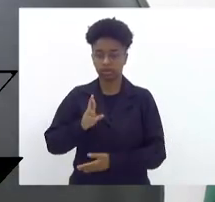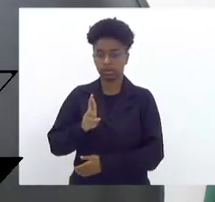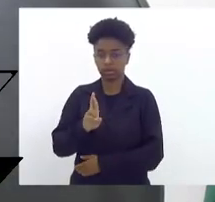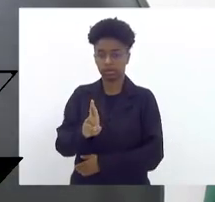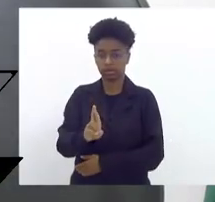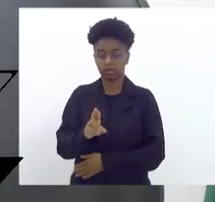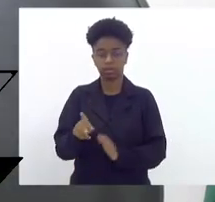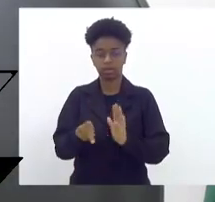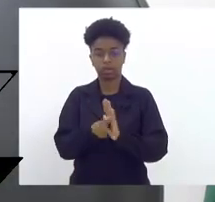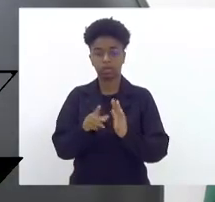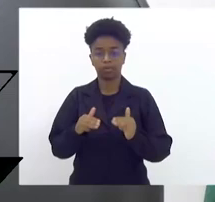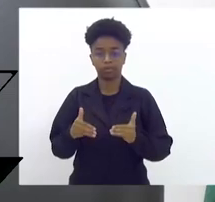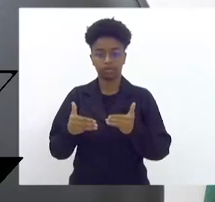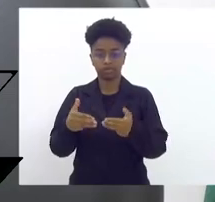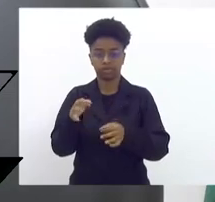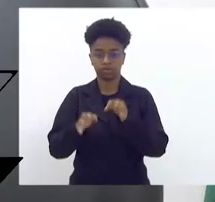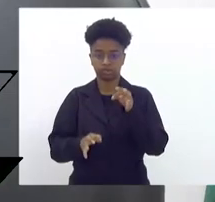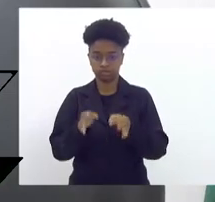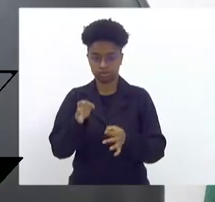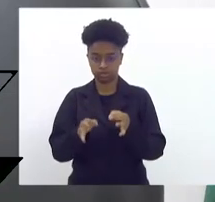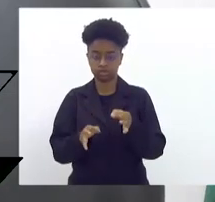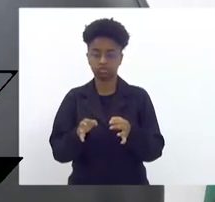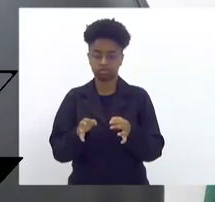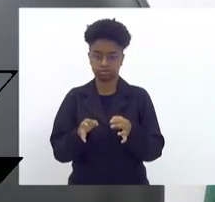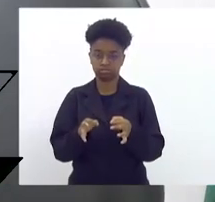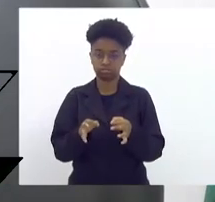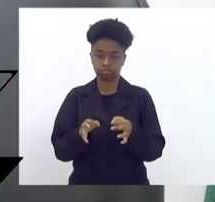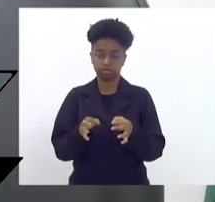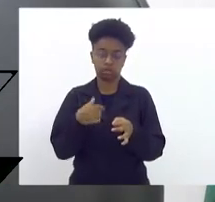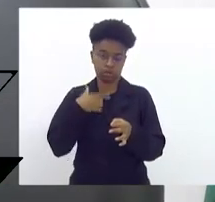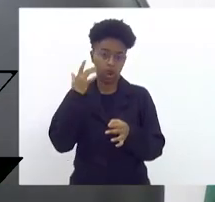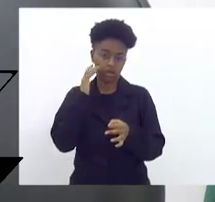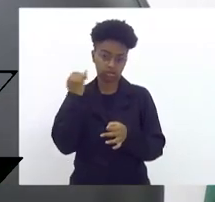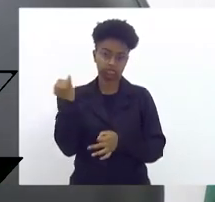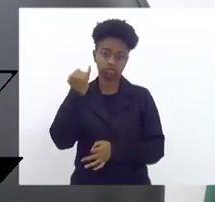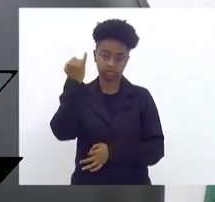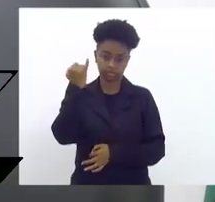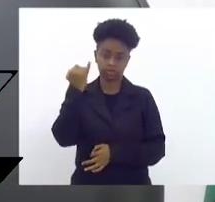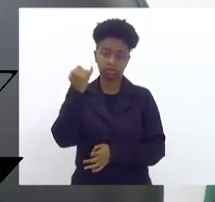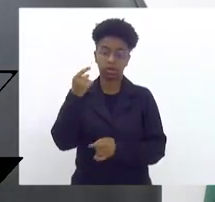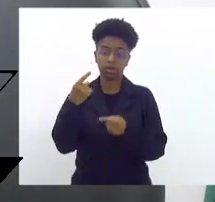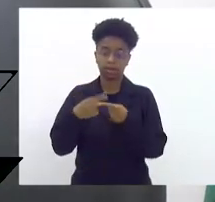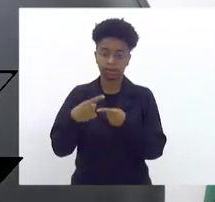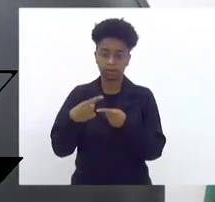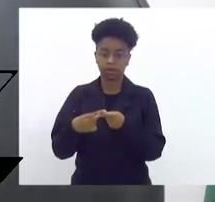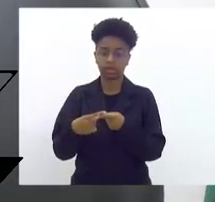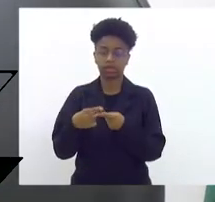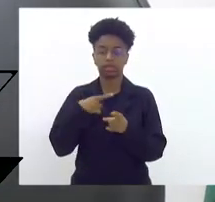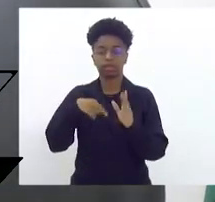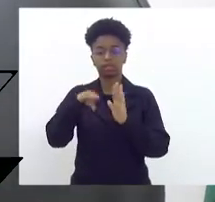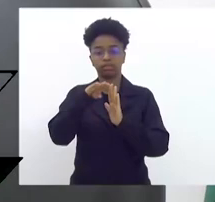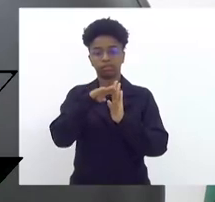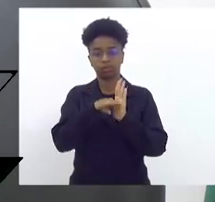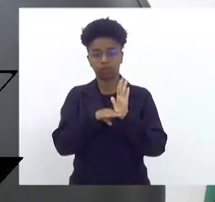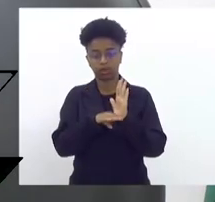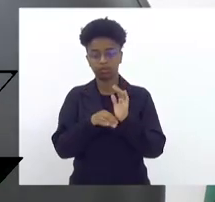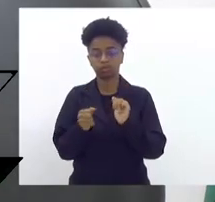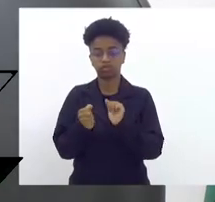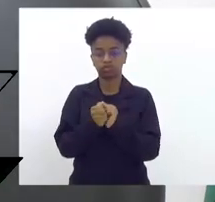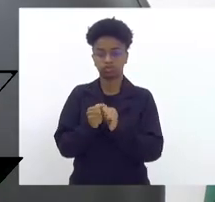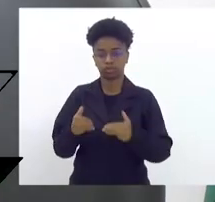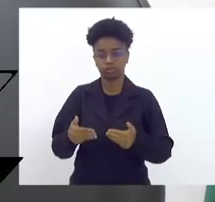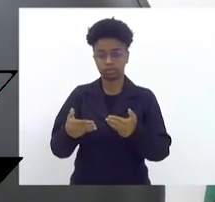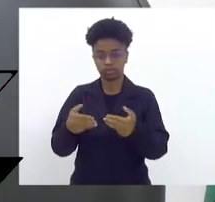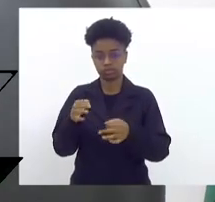do Ministério da Justiça eu acho isso muito importante porque nós temos programas junto ao Ministério